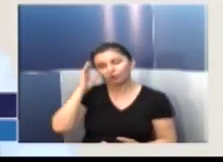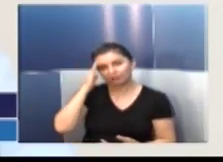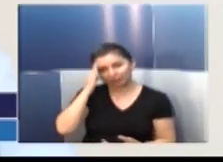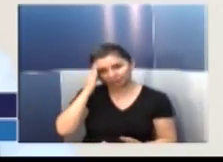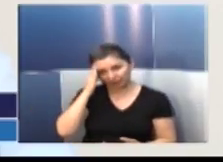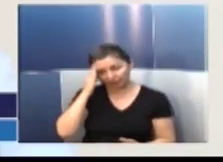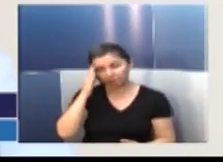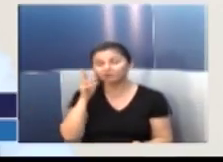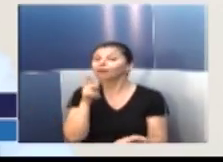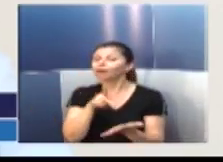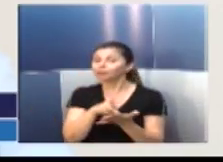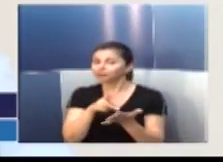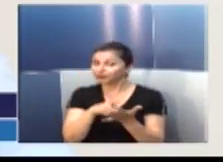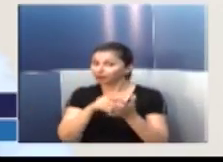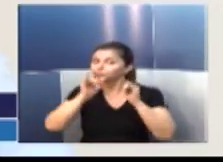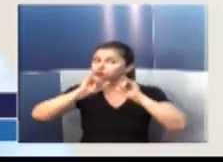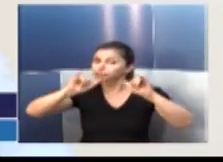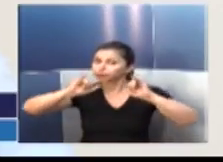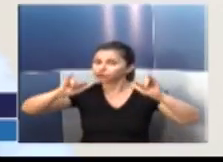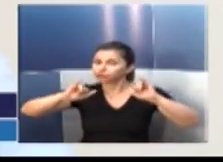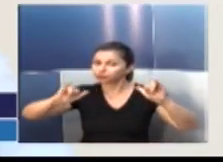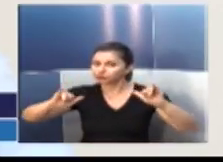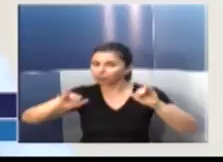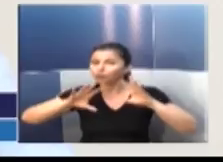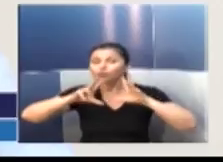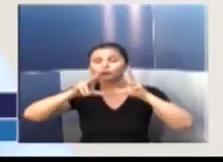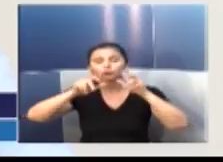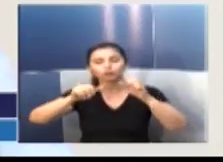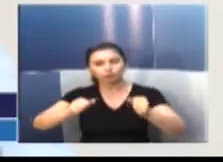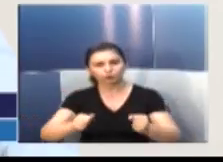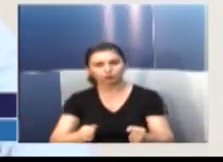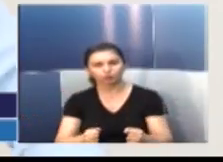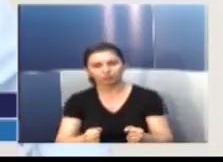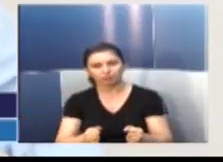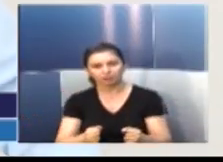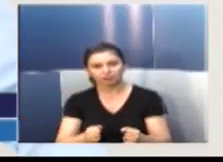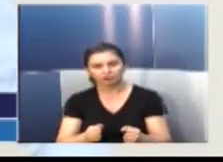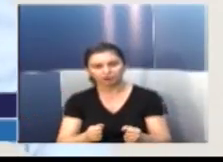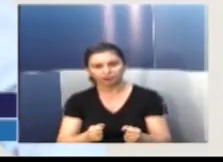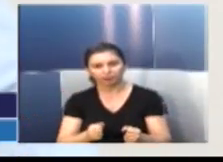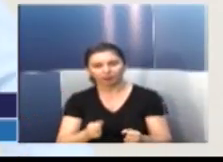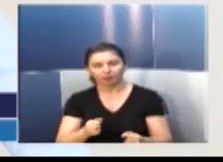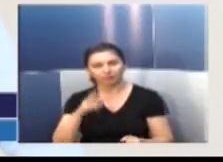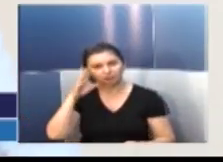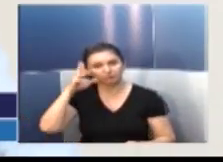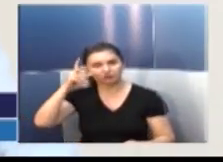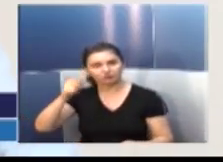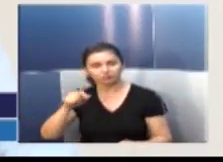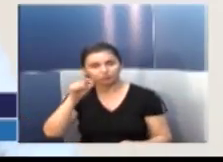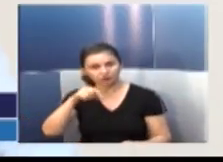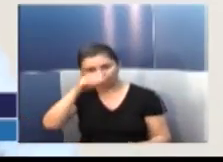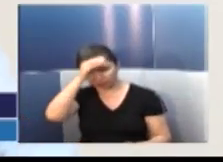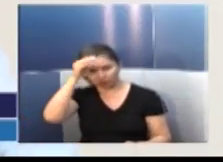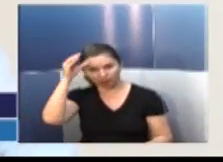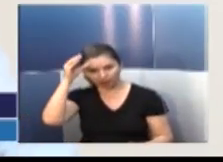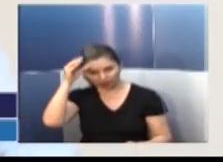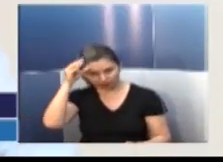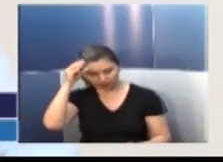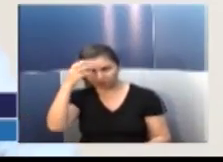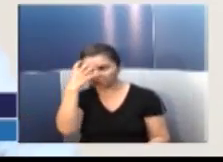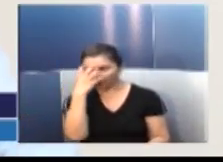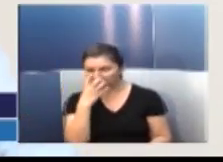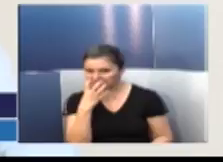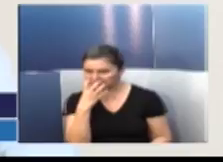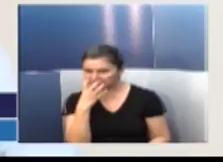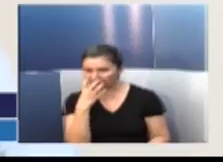fato noticiado, publicado, de todas as decisões que essa casa vem tomando dentro da mais alta